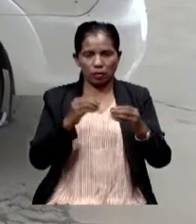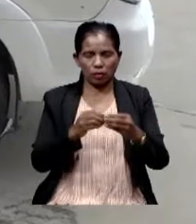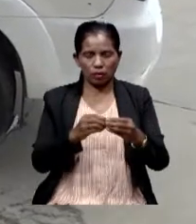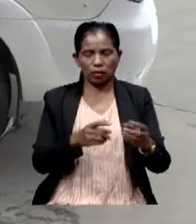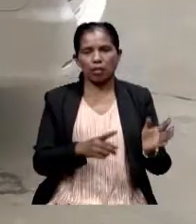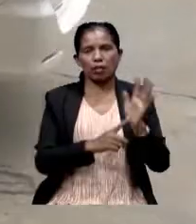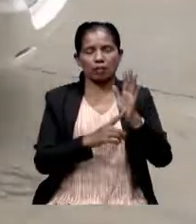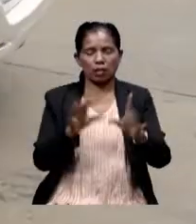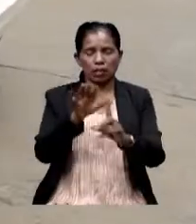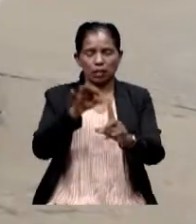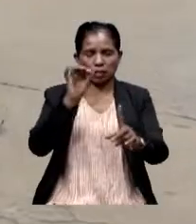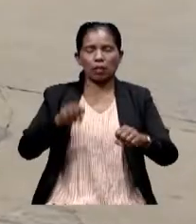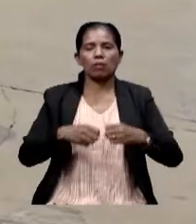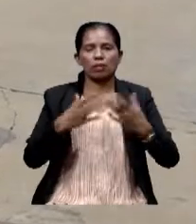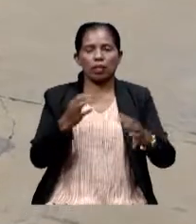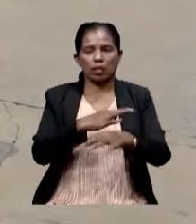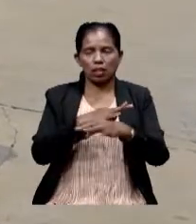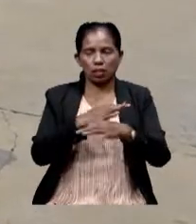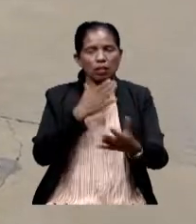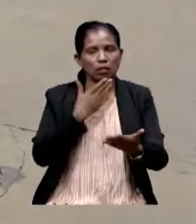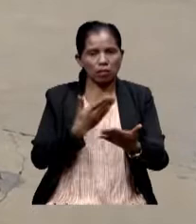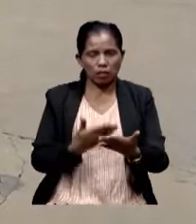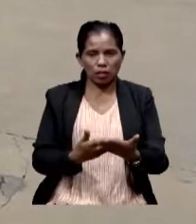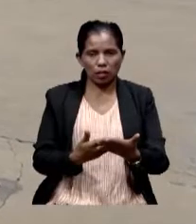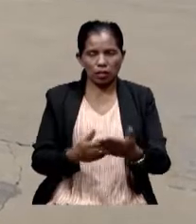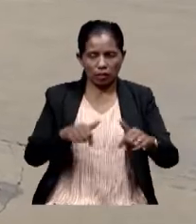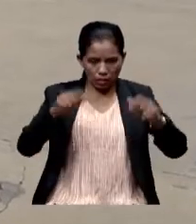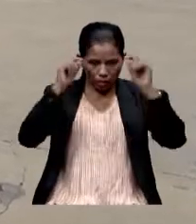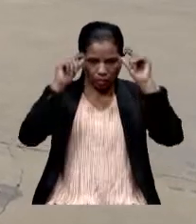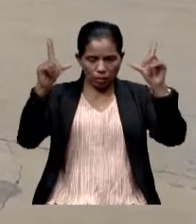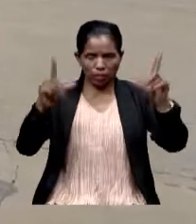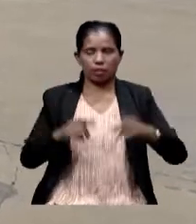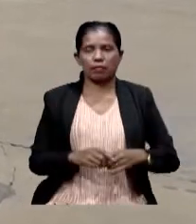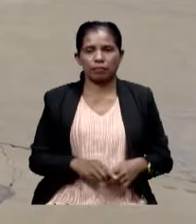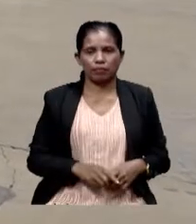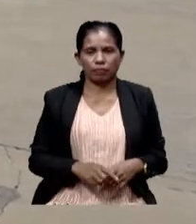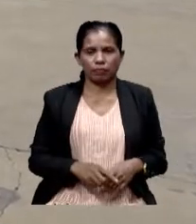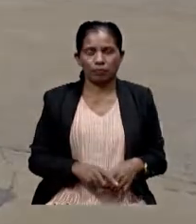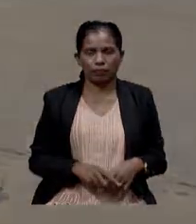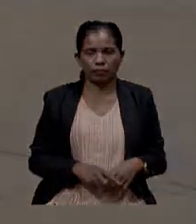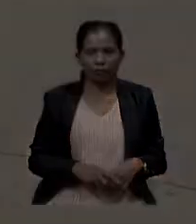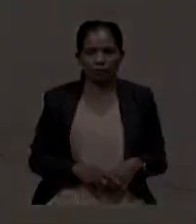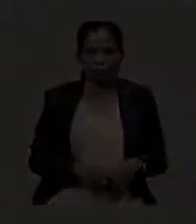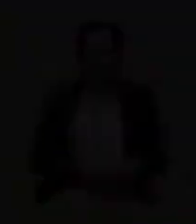liga ho eleição, onsa atuaria qualidade eleição e a Timor-Leste. Bem-vinda, Ximenes, GMN.